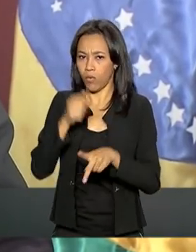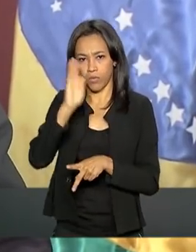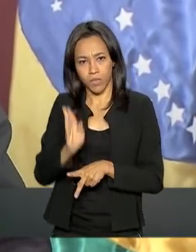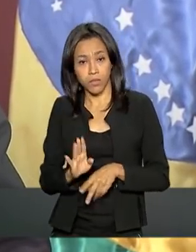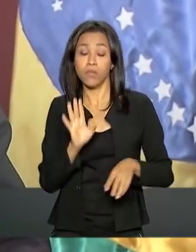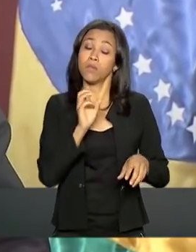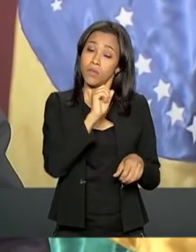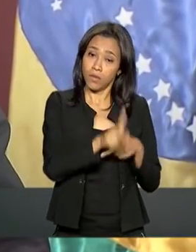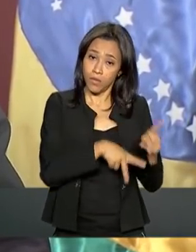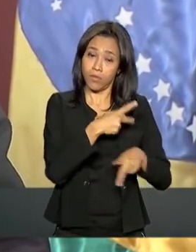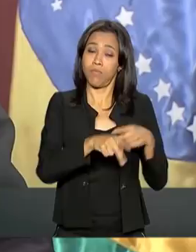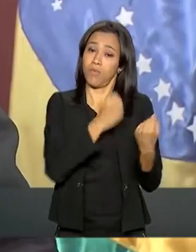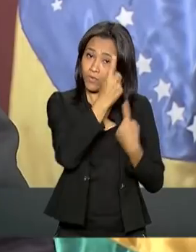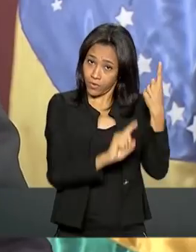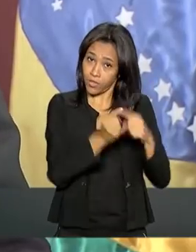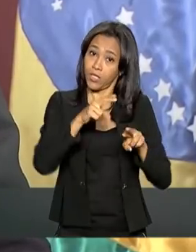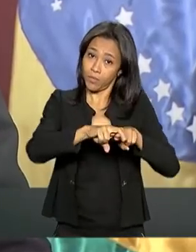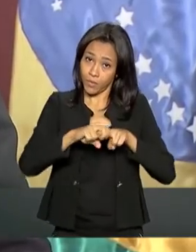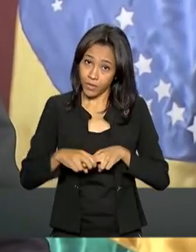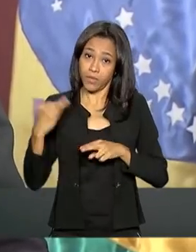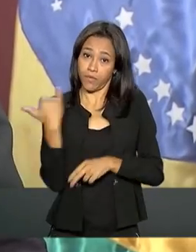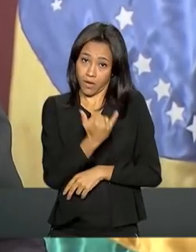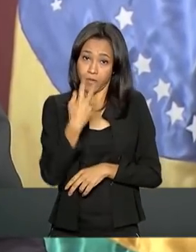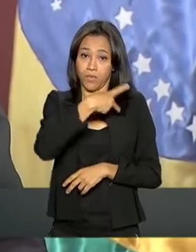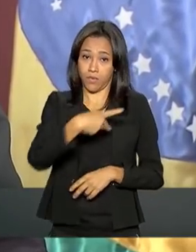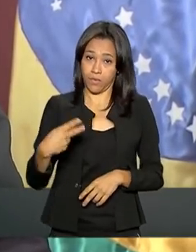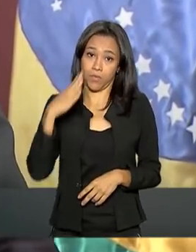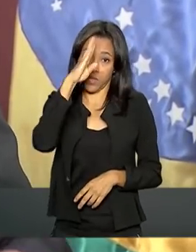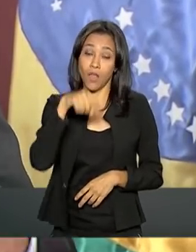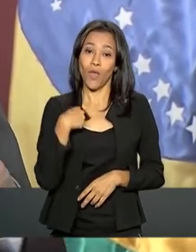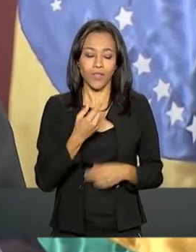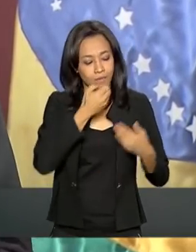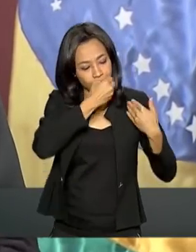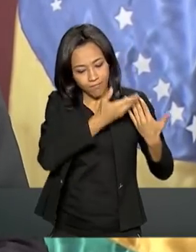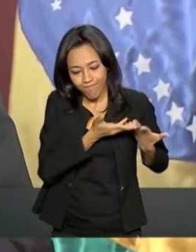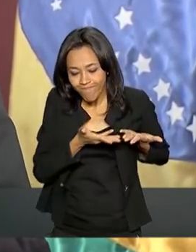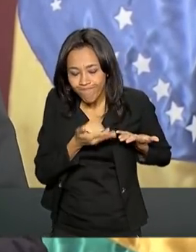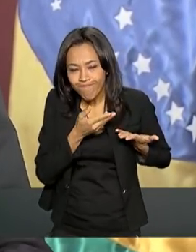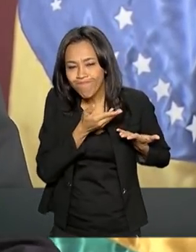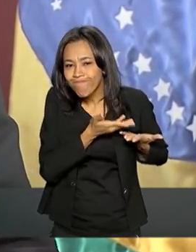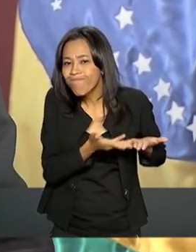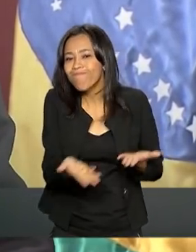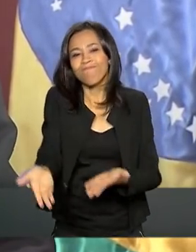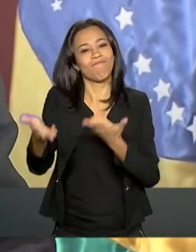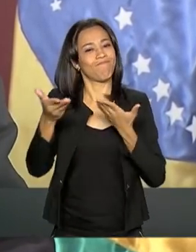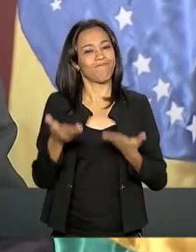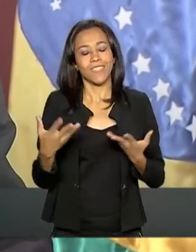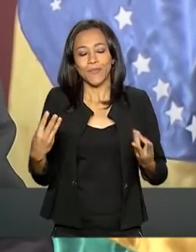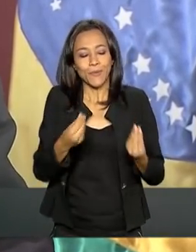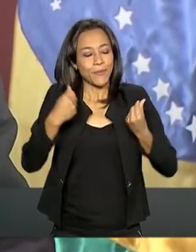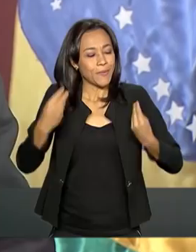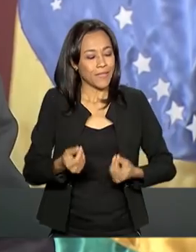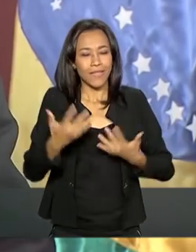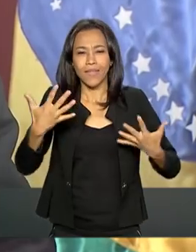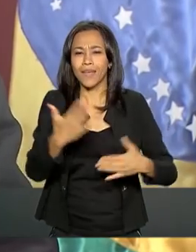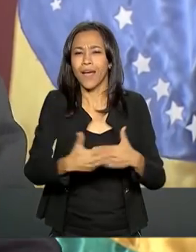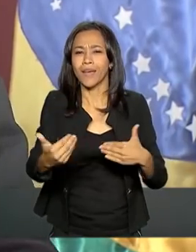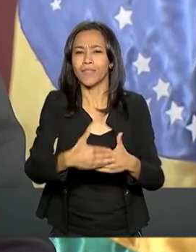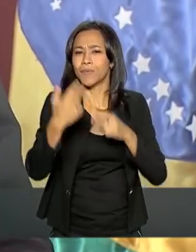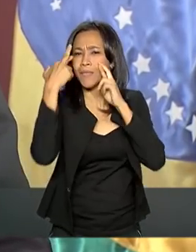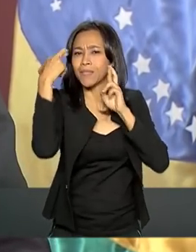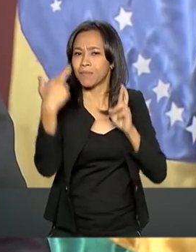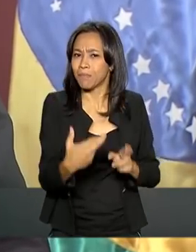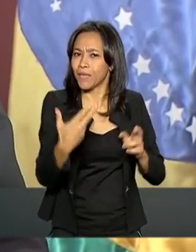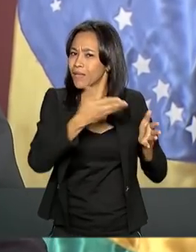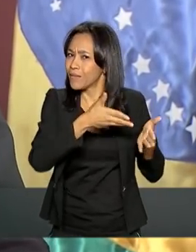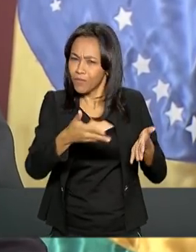do Chile. E por isso, senhor presidente Bolsonaro, nós recebemos o senhor aqui no Chile com toda a apreciação e o carinho e o respeito